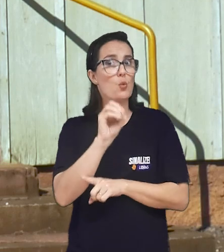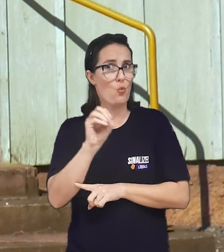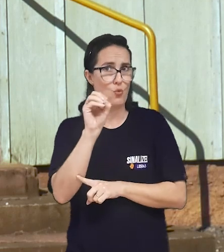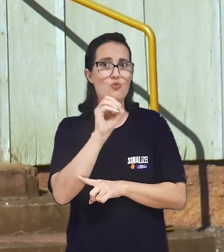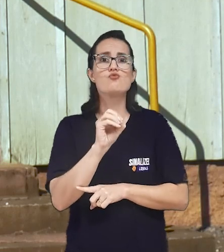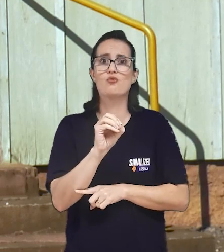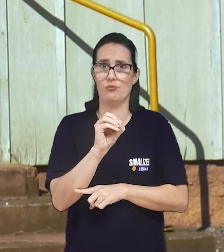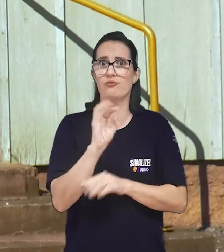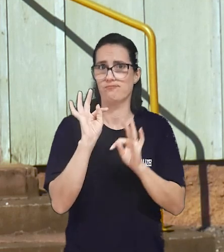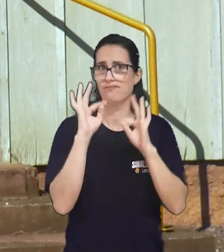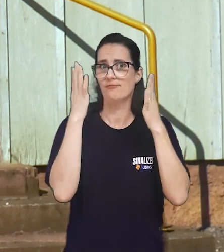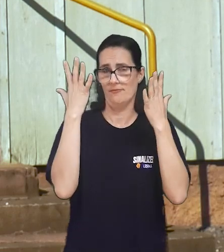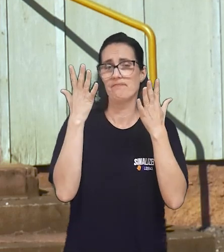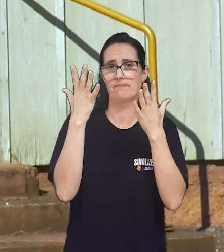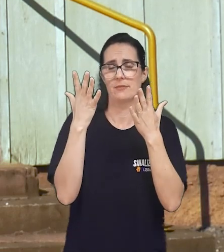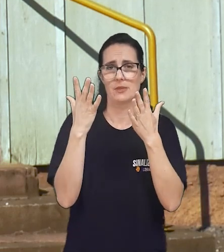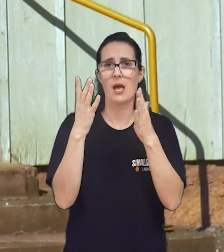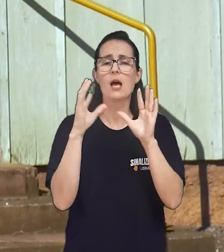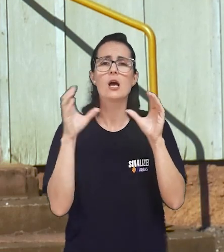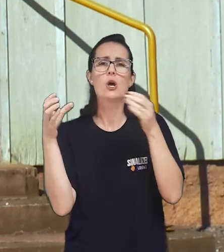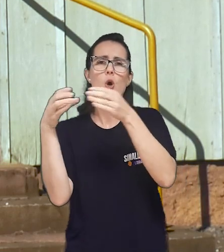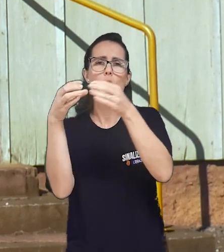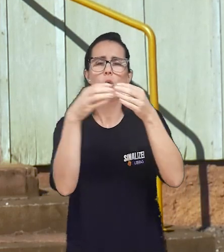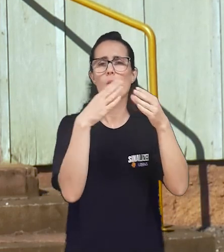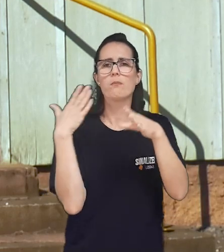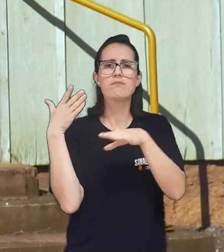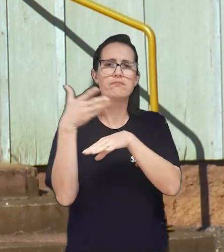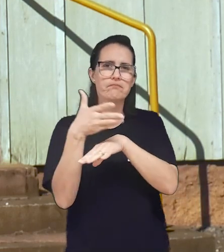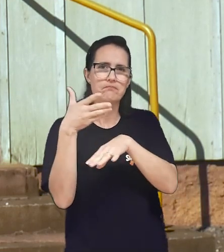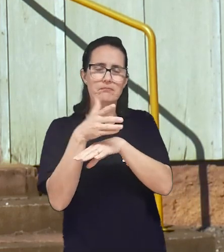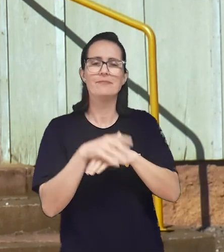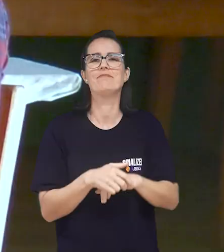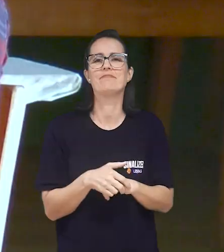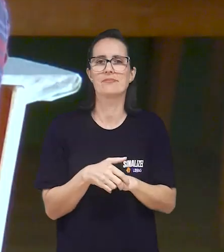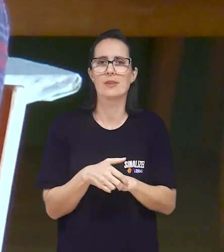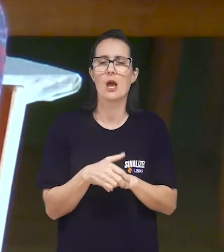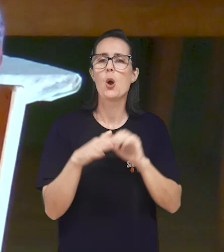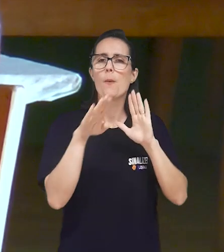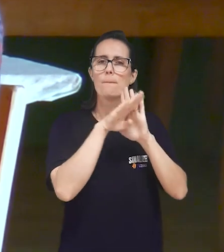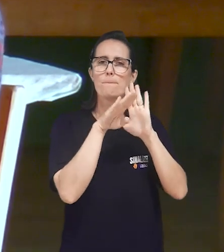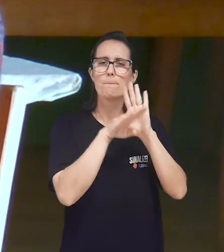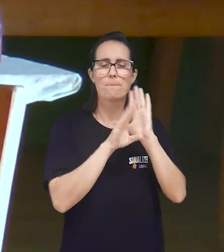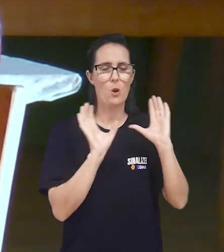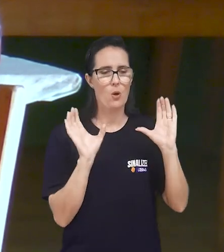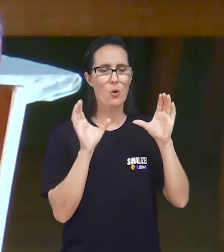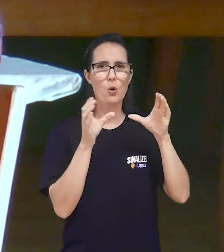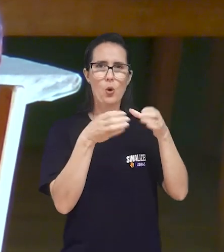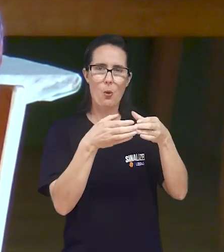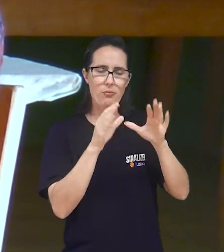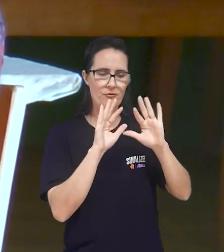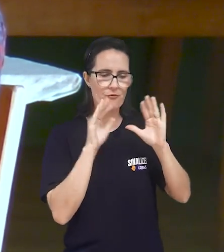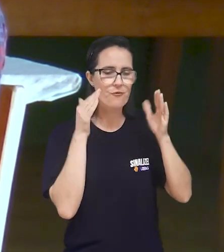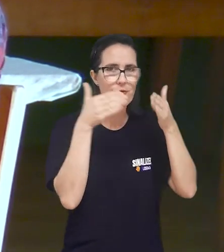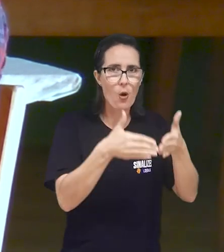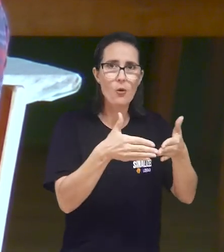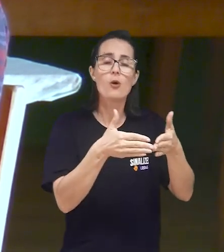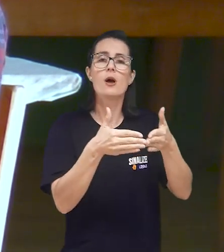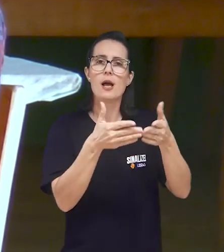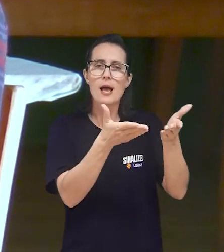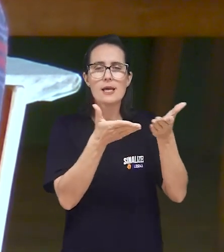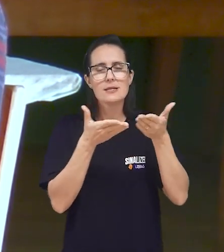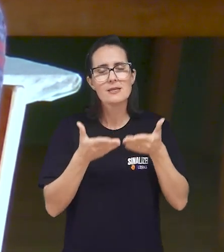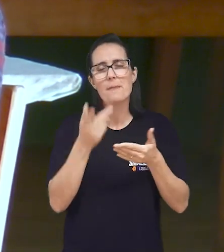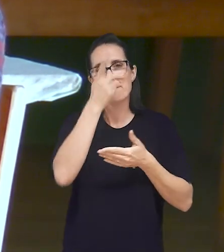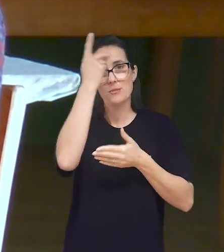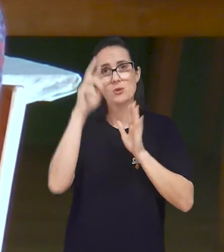no mês de outubro e conta com a participação das sociedades vizinhas. O programa Comunidade em Foco recebe os